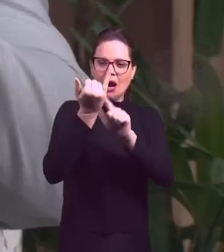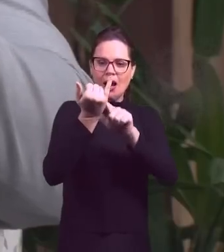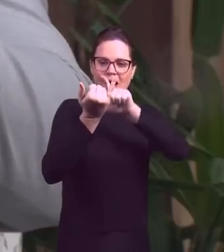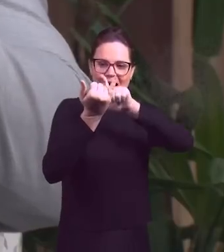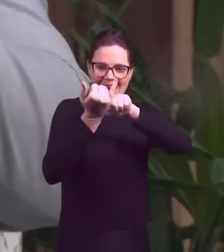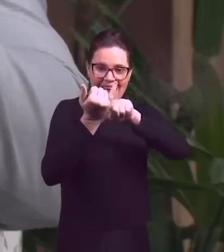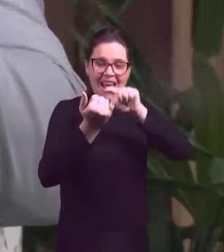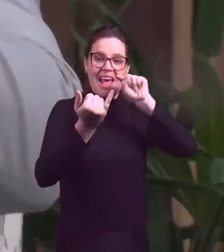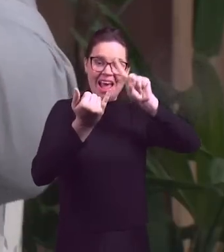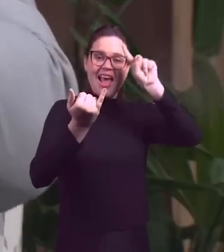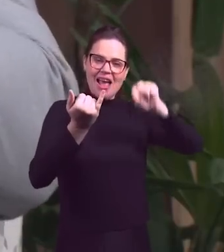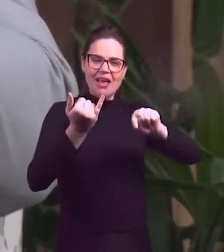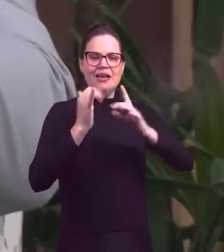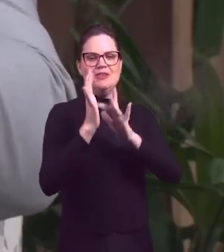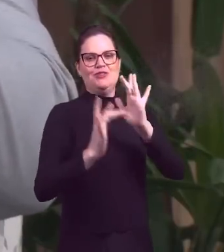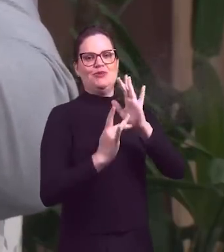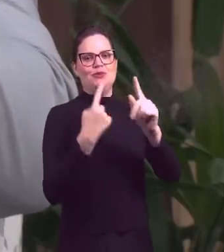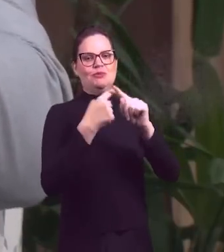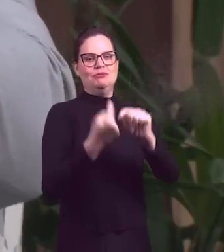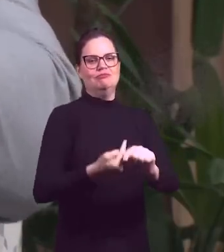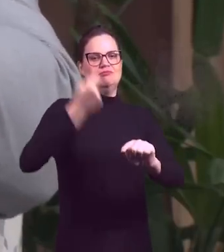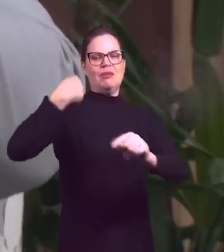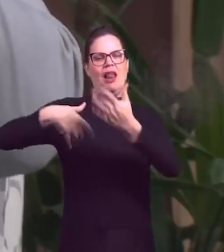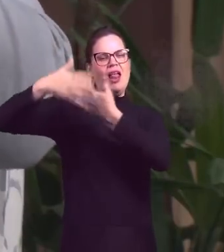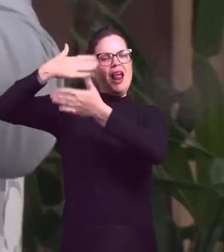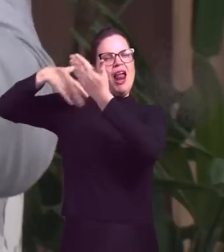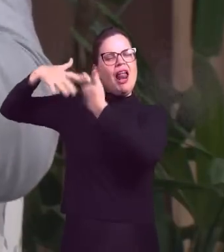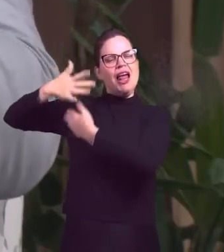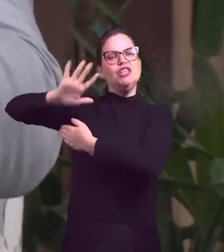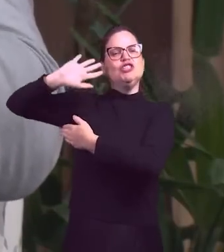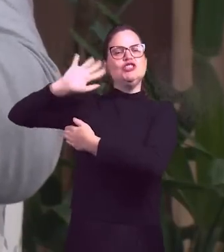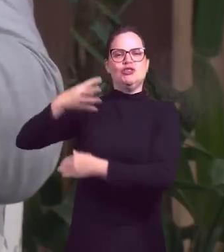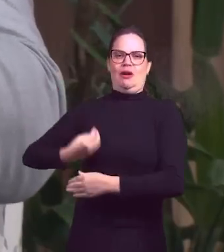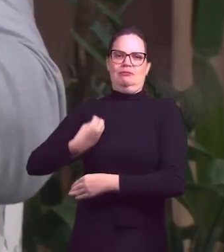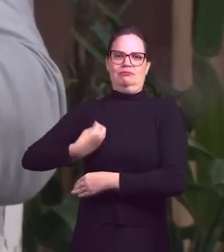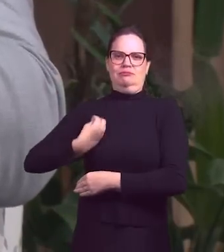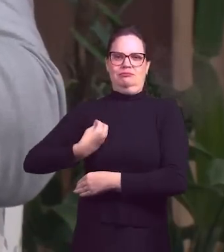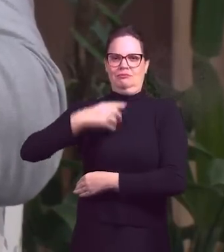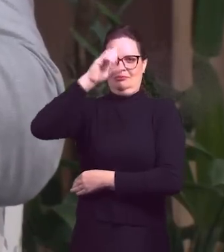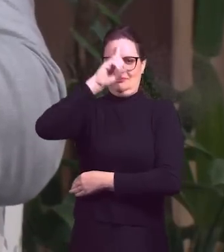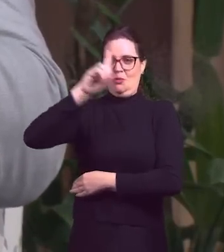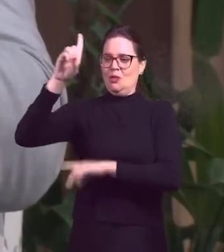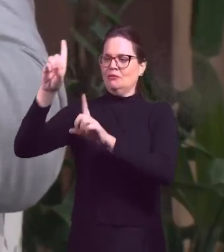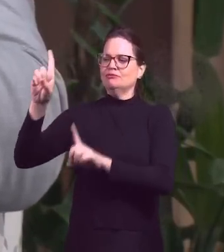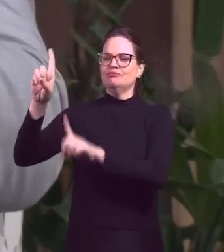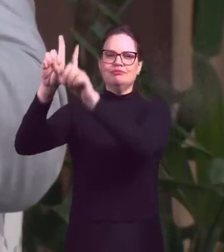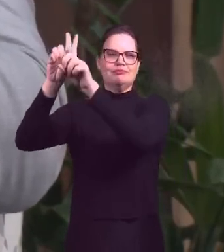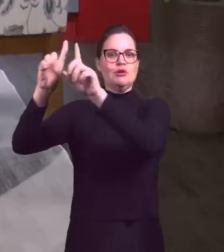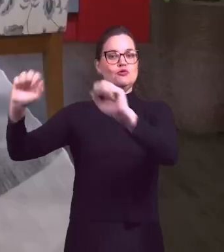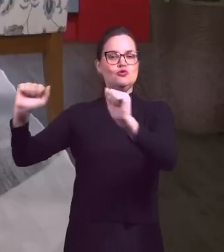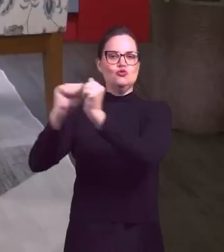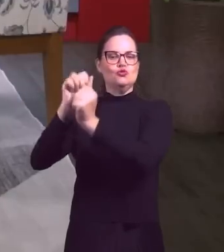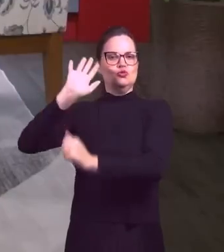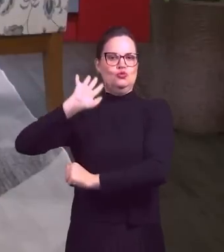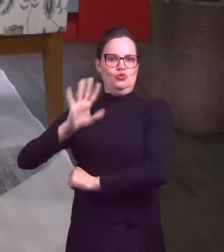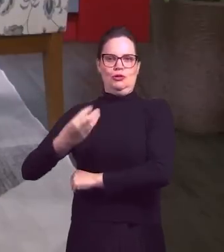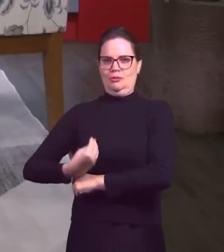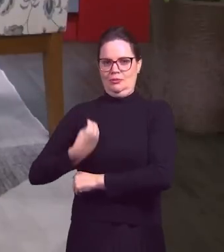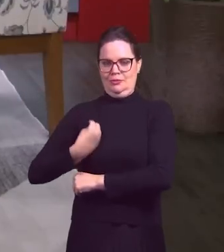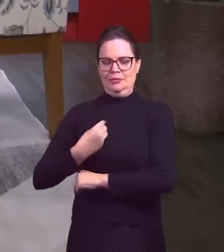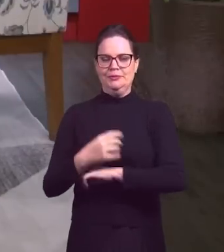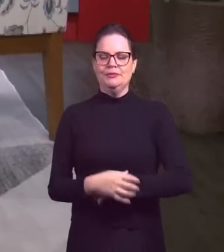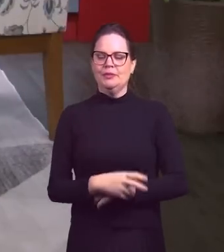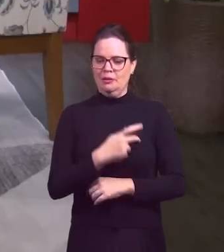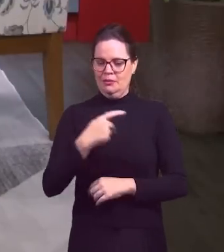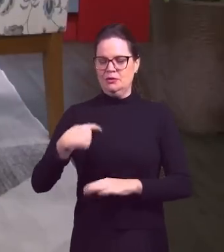o Cordeiro que antes da fundação, ele já estava presente. Não é isso, pastor Lourenço? Exatamente. Pastor, vou ler o